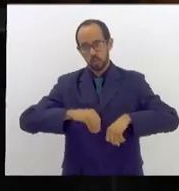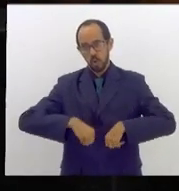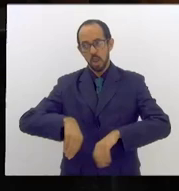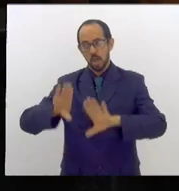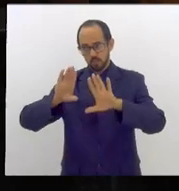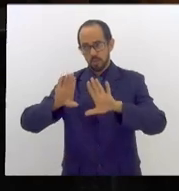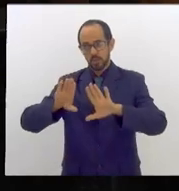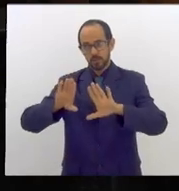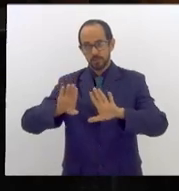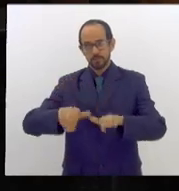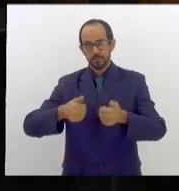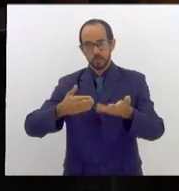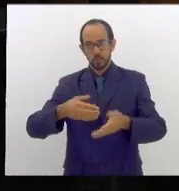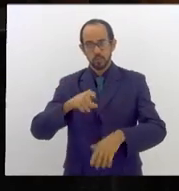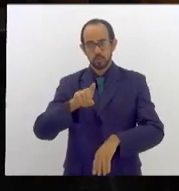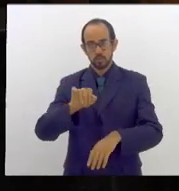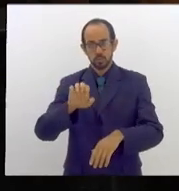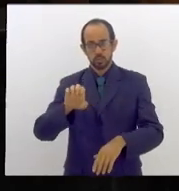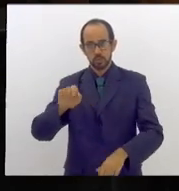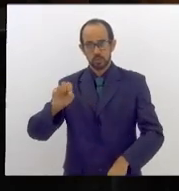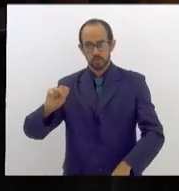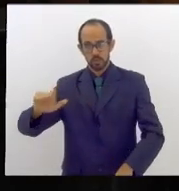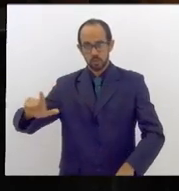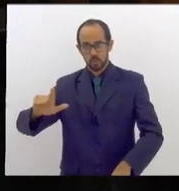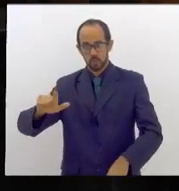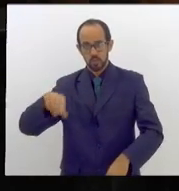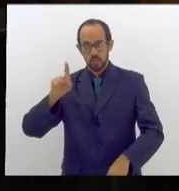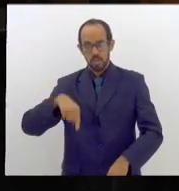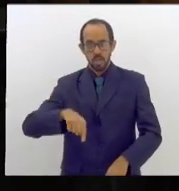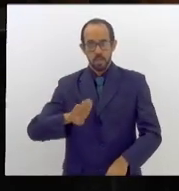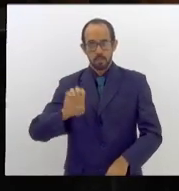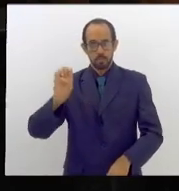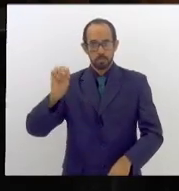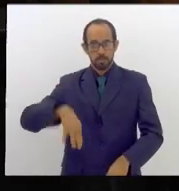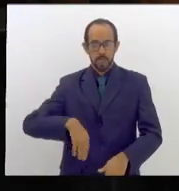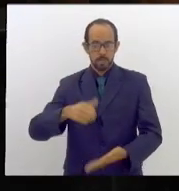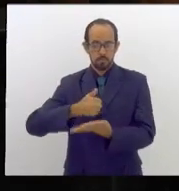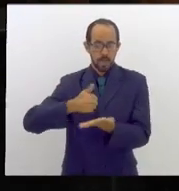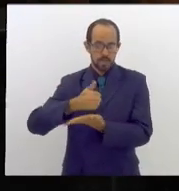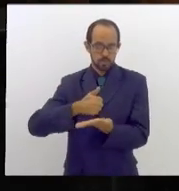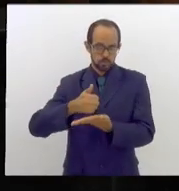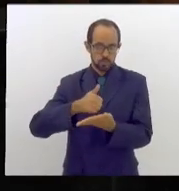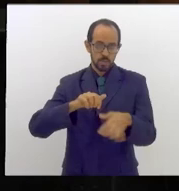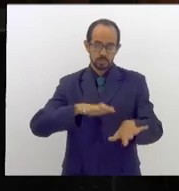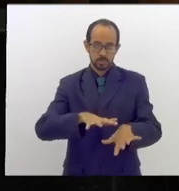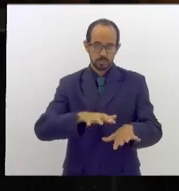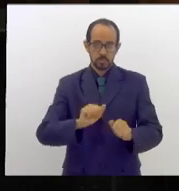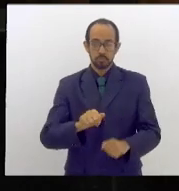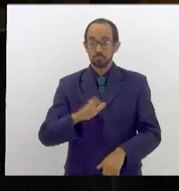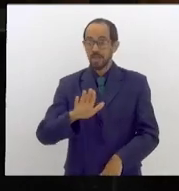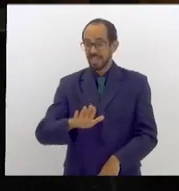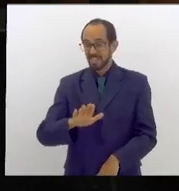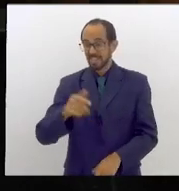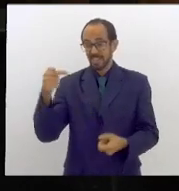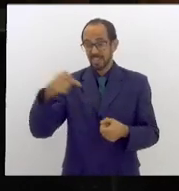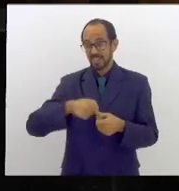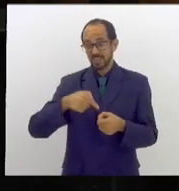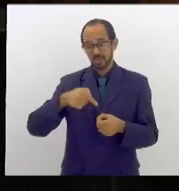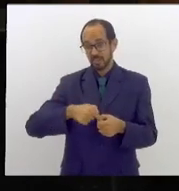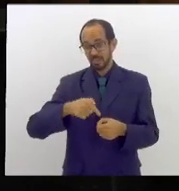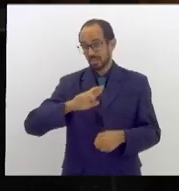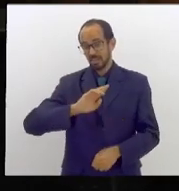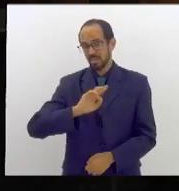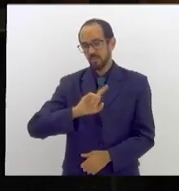o diesel não mas é bem essencial nesse sentido mas a gasolina Não é bem